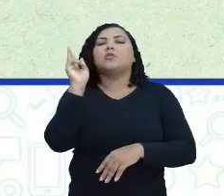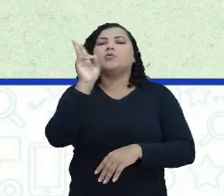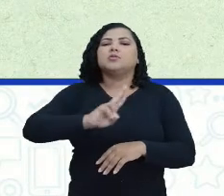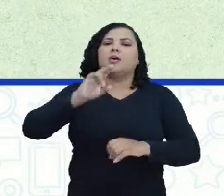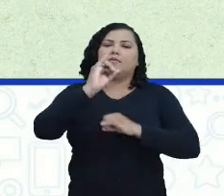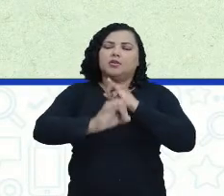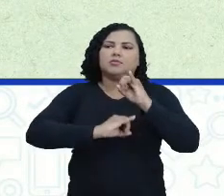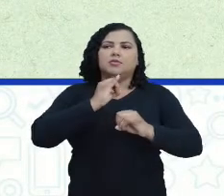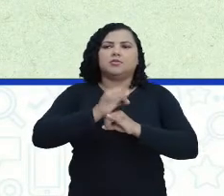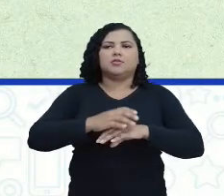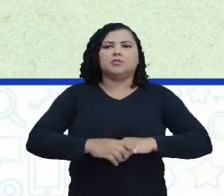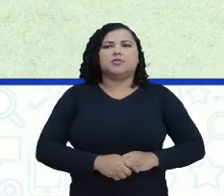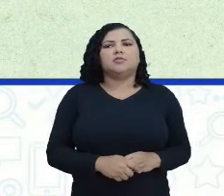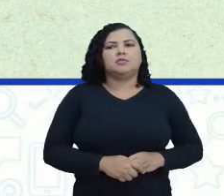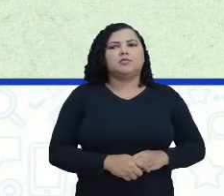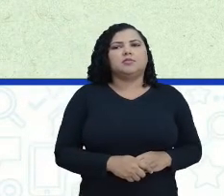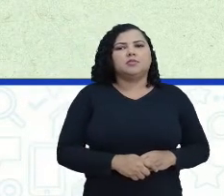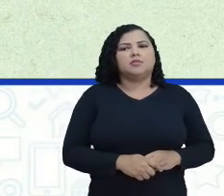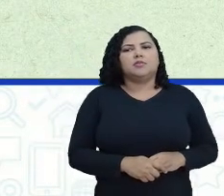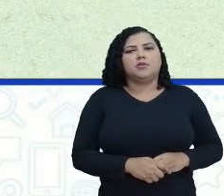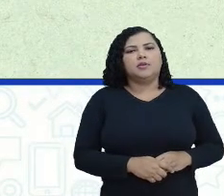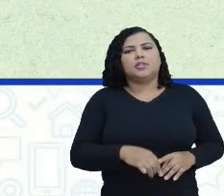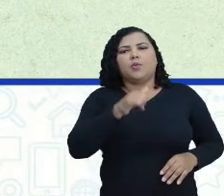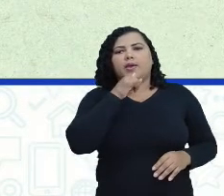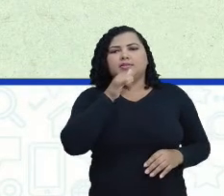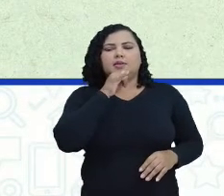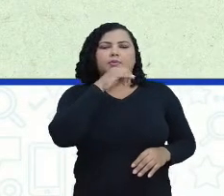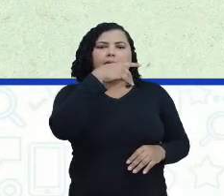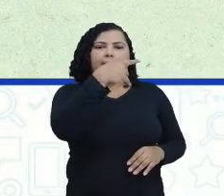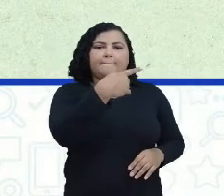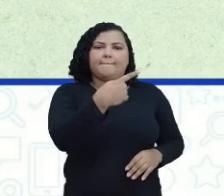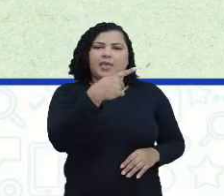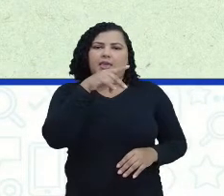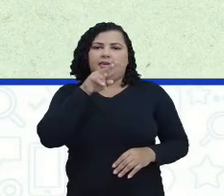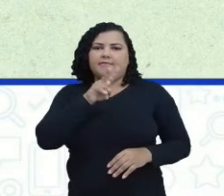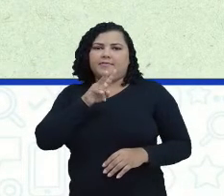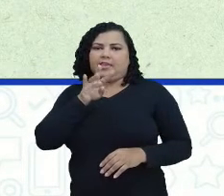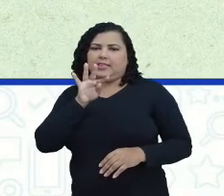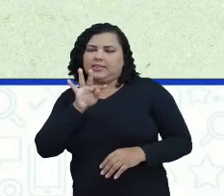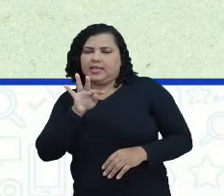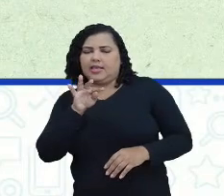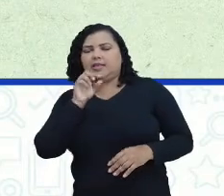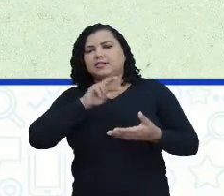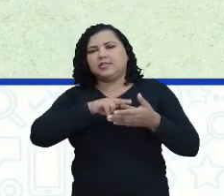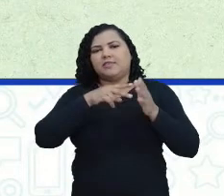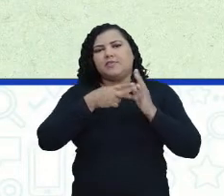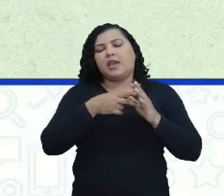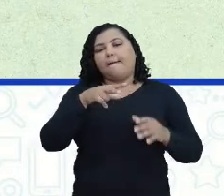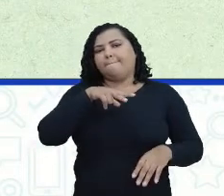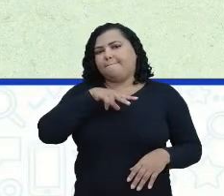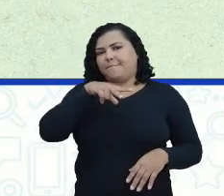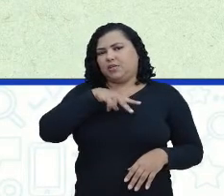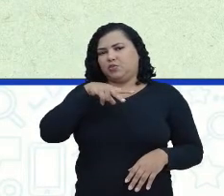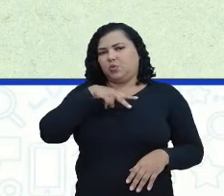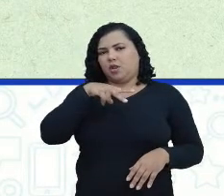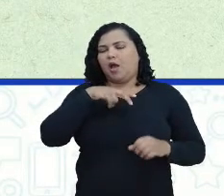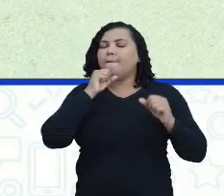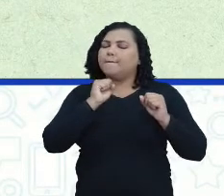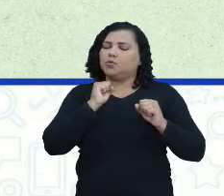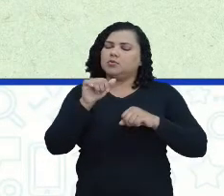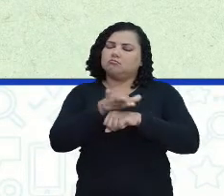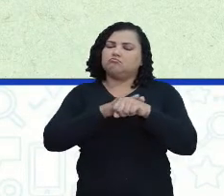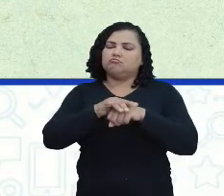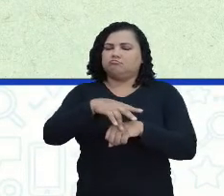internet. Ao selecionar a sigla PVT, que significa privado, era possível conversar no modo